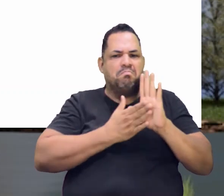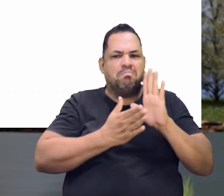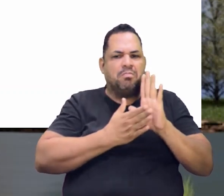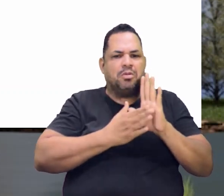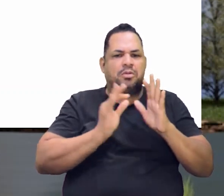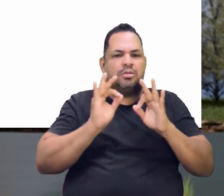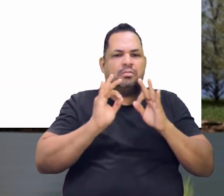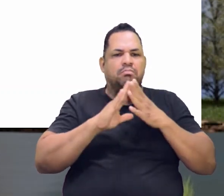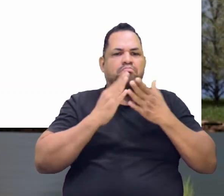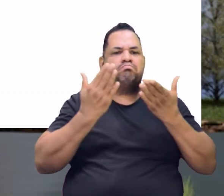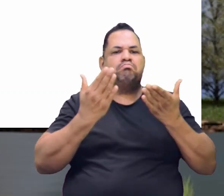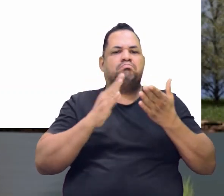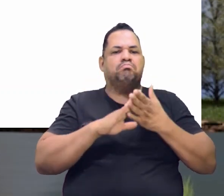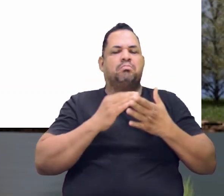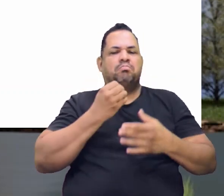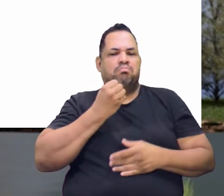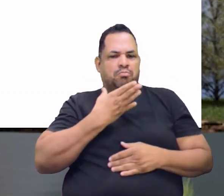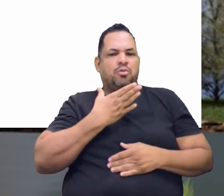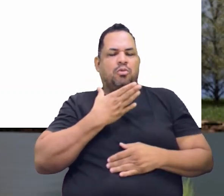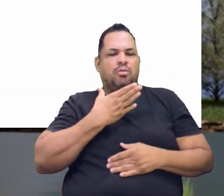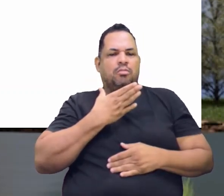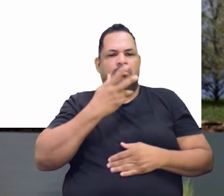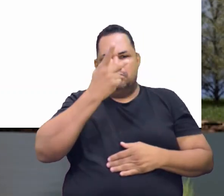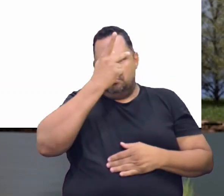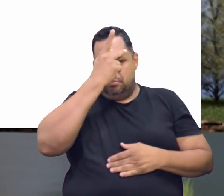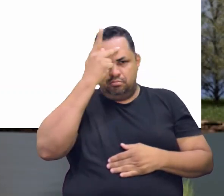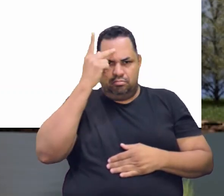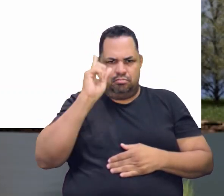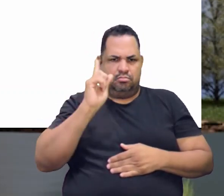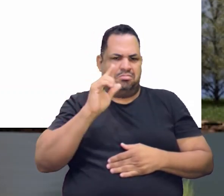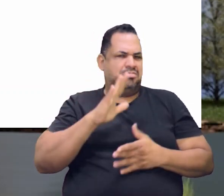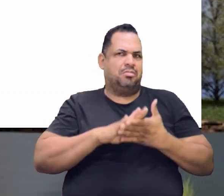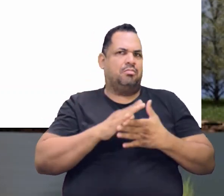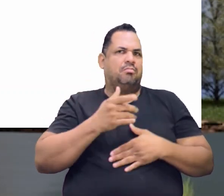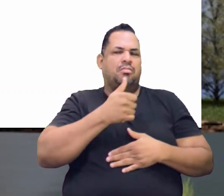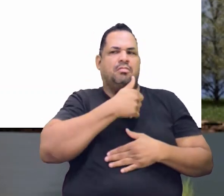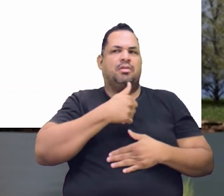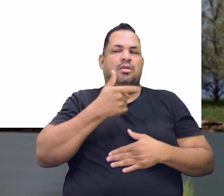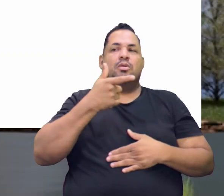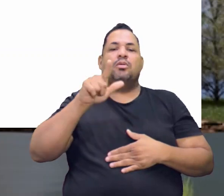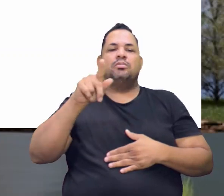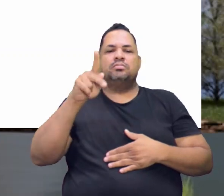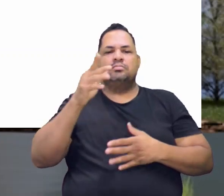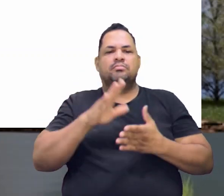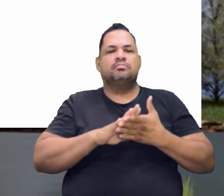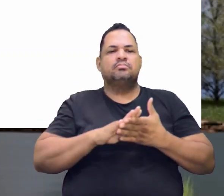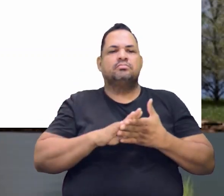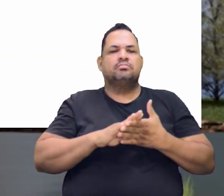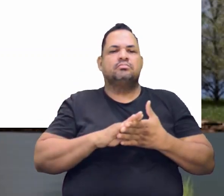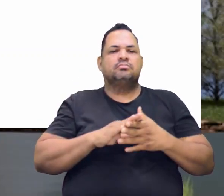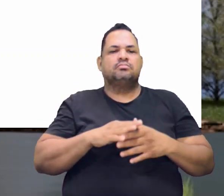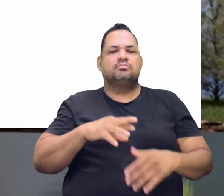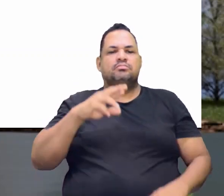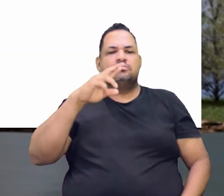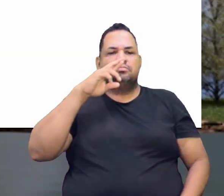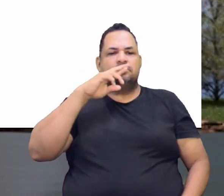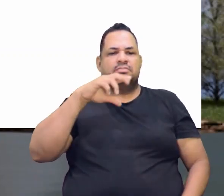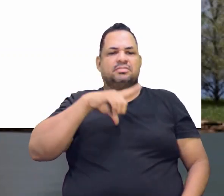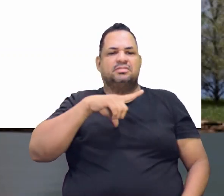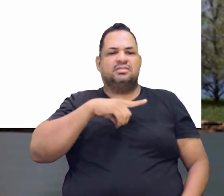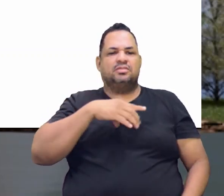que podia ser uma boa pessoa, não melhor do que os outros, porque até nisso ele era tímido. Rondon